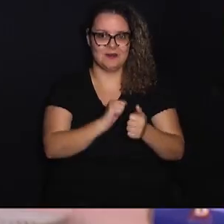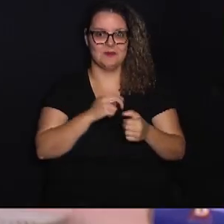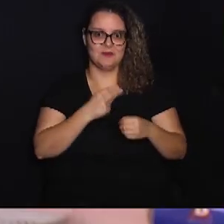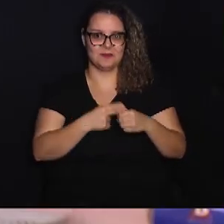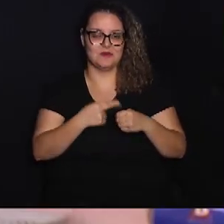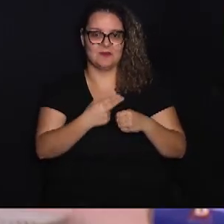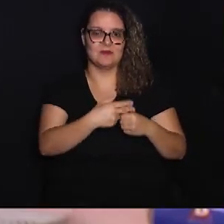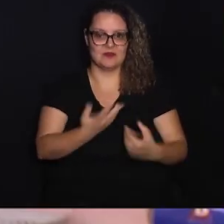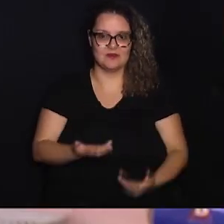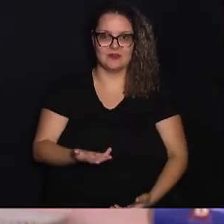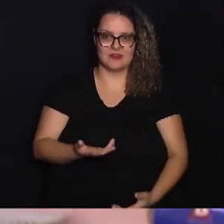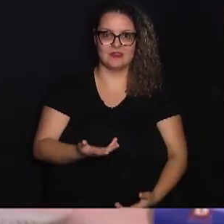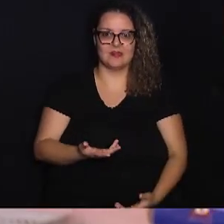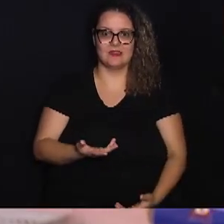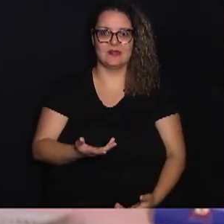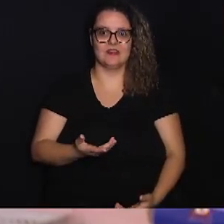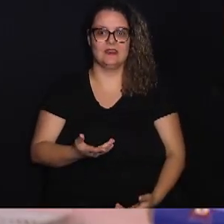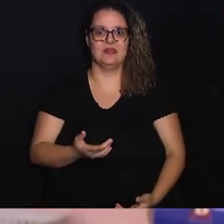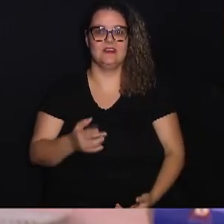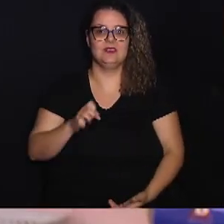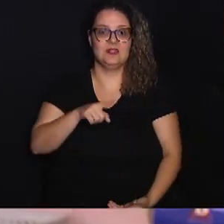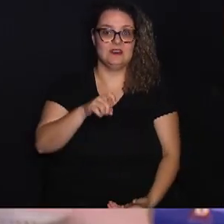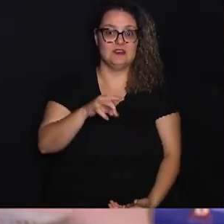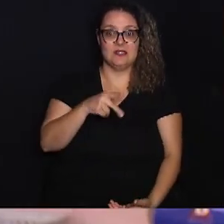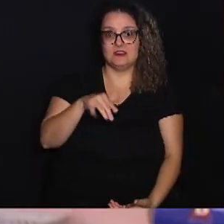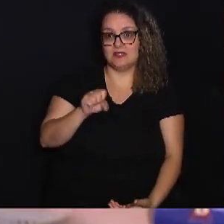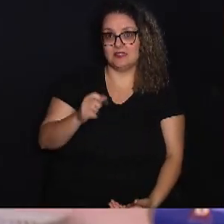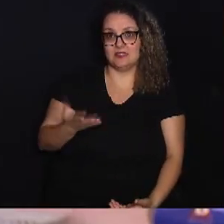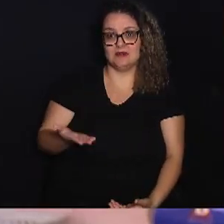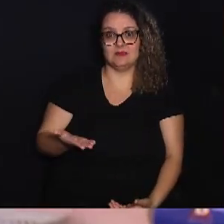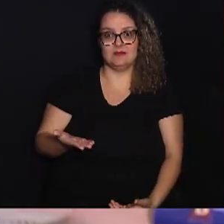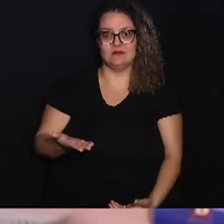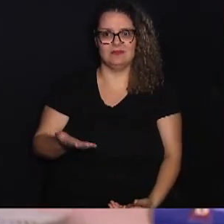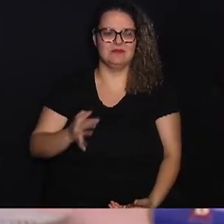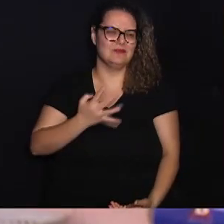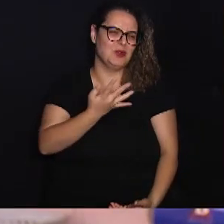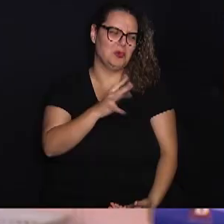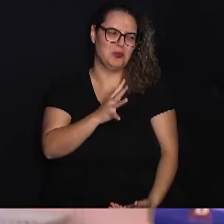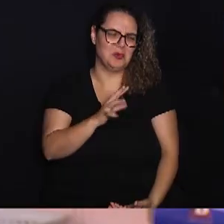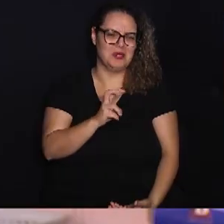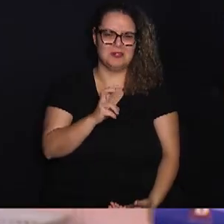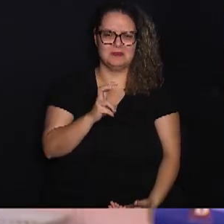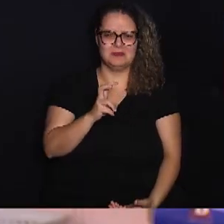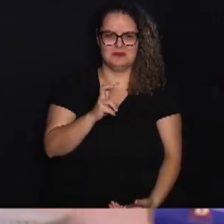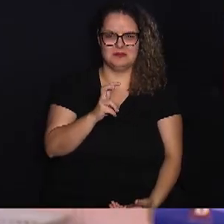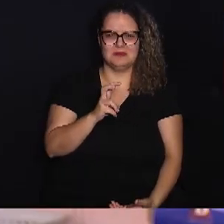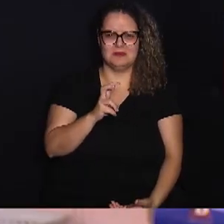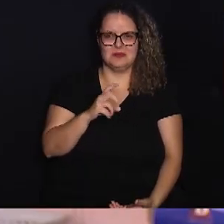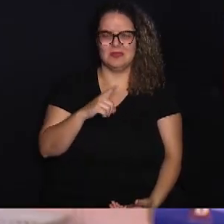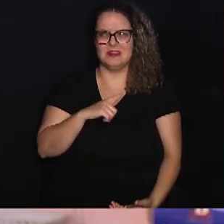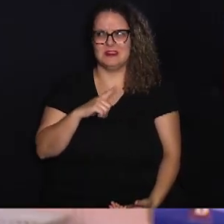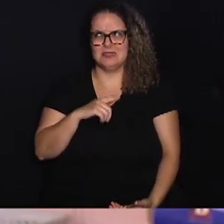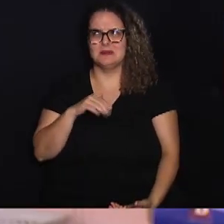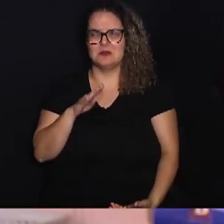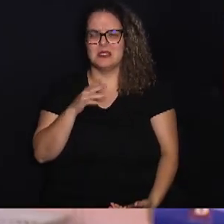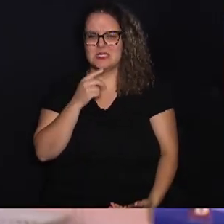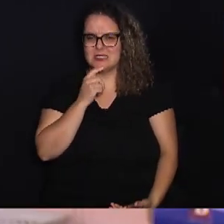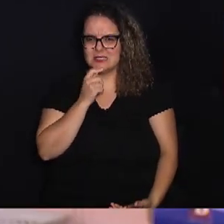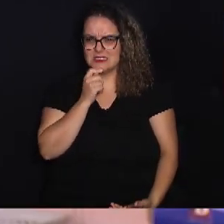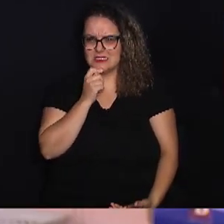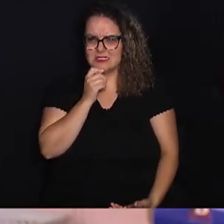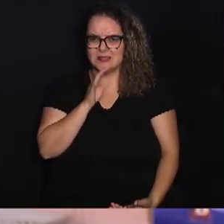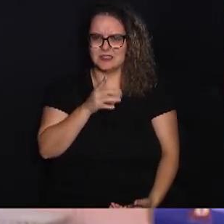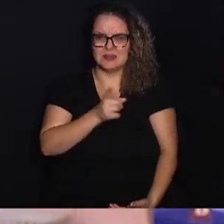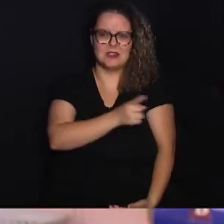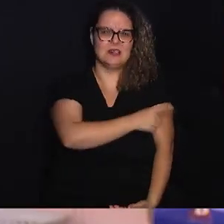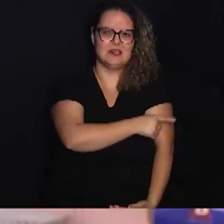que tem, né, na atividade de extensão, e ele devia ter uns 4, 5 anos, não, devia ter mais. Porque ele já estava no